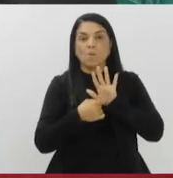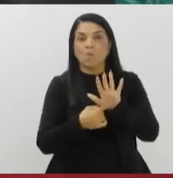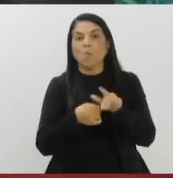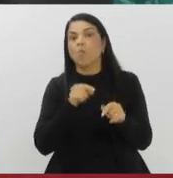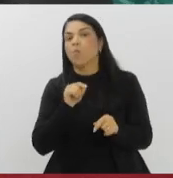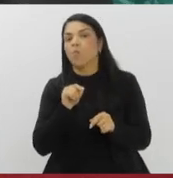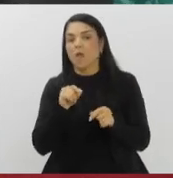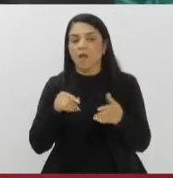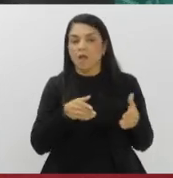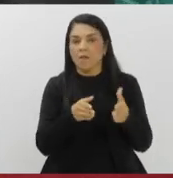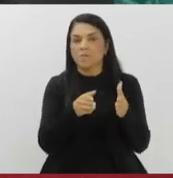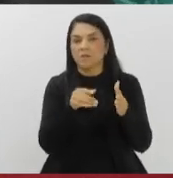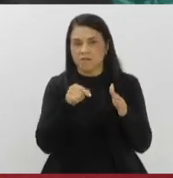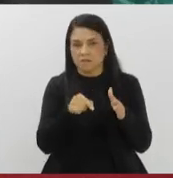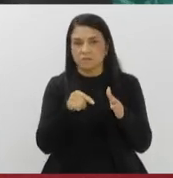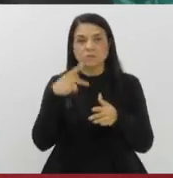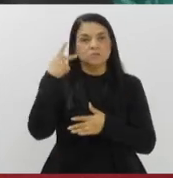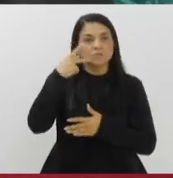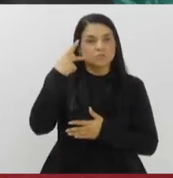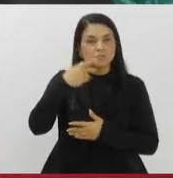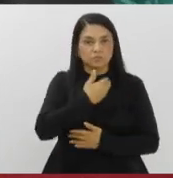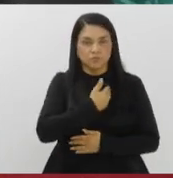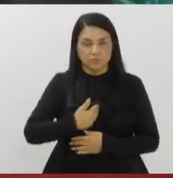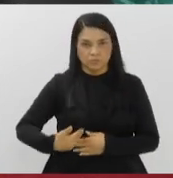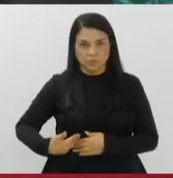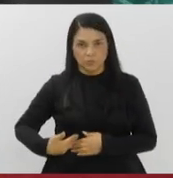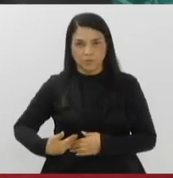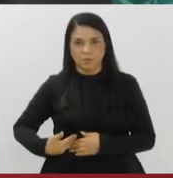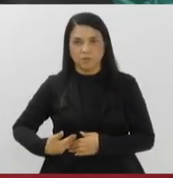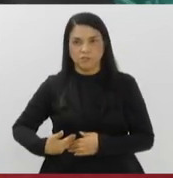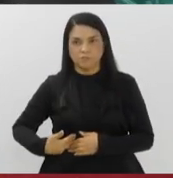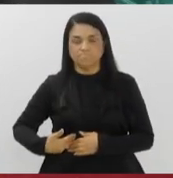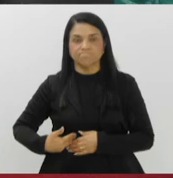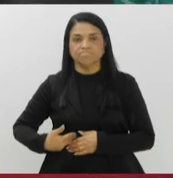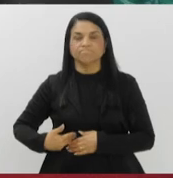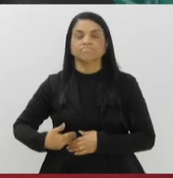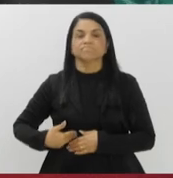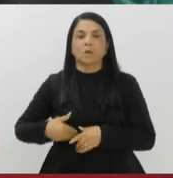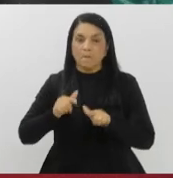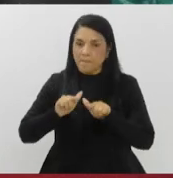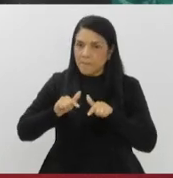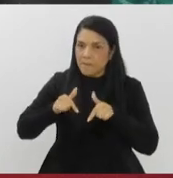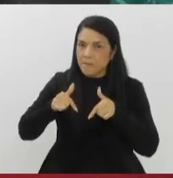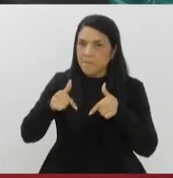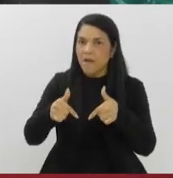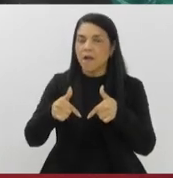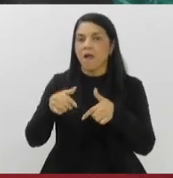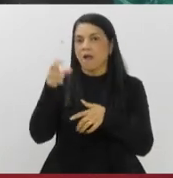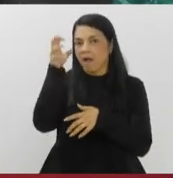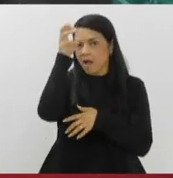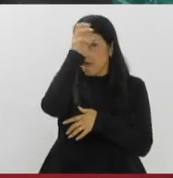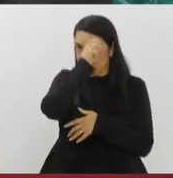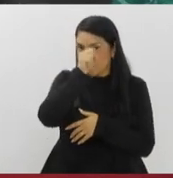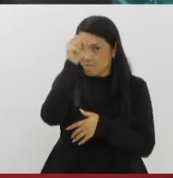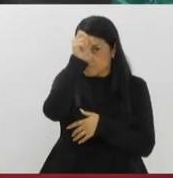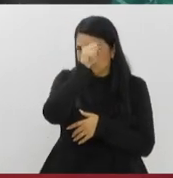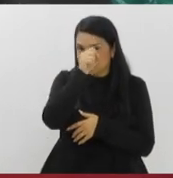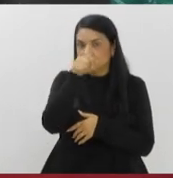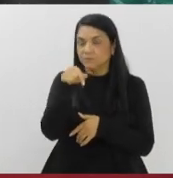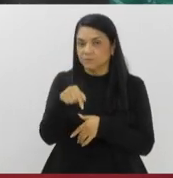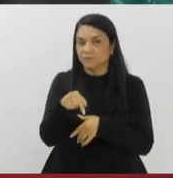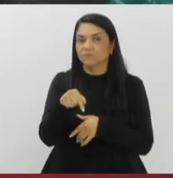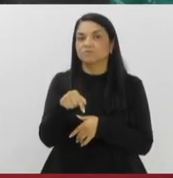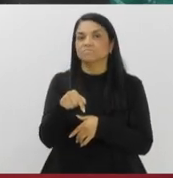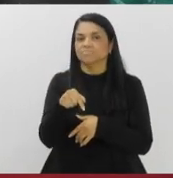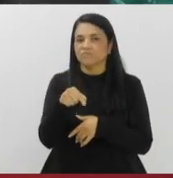seguinte... políticas públicas, a gente incidiu muito mais, a gente aprendeu na marra, né? E foi